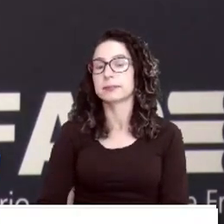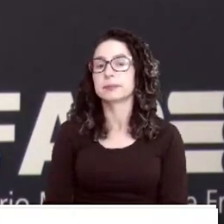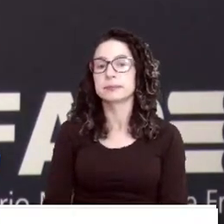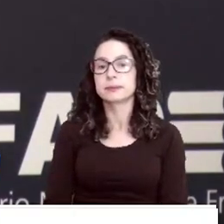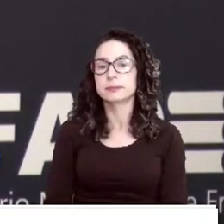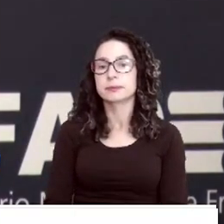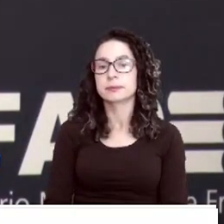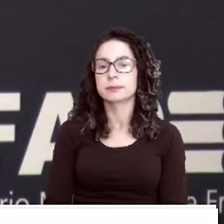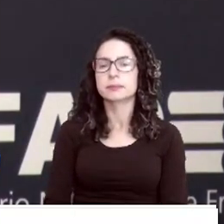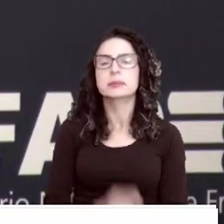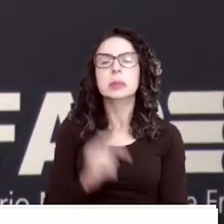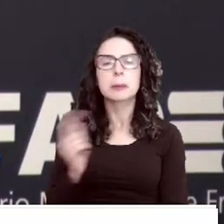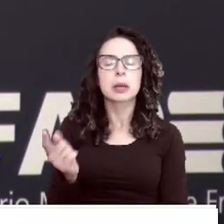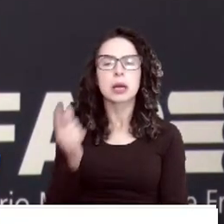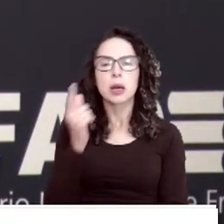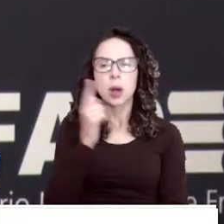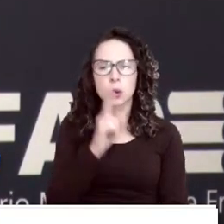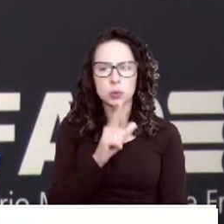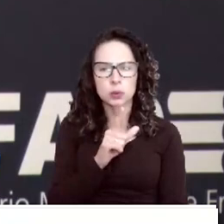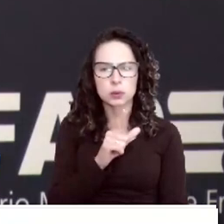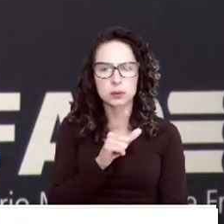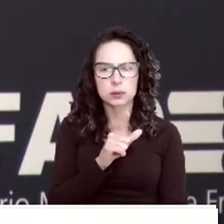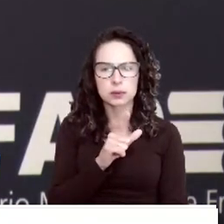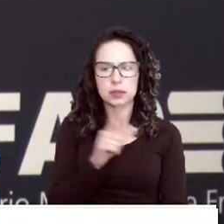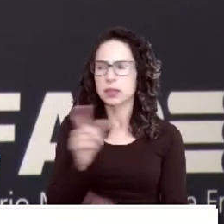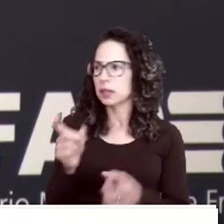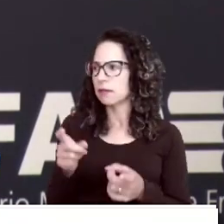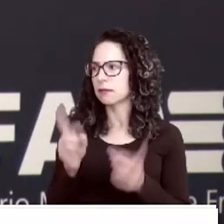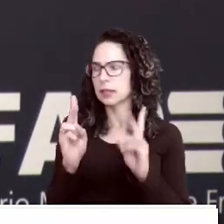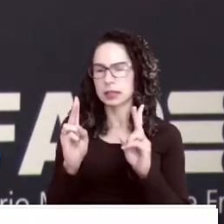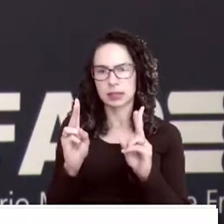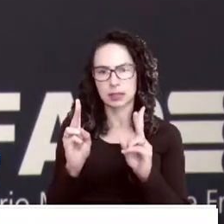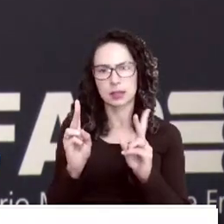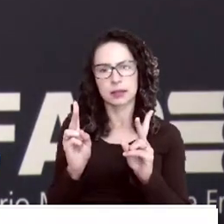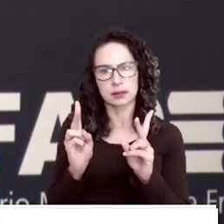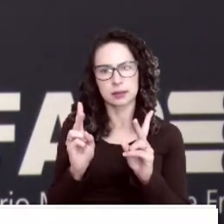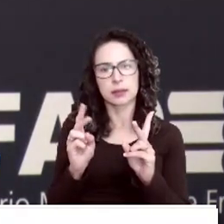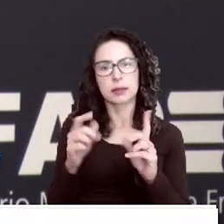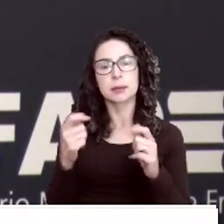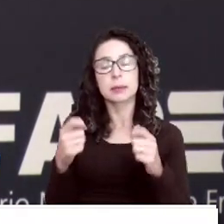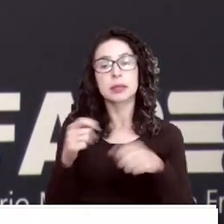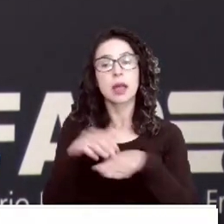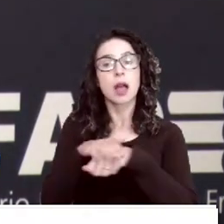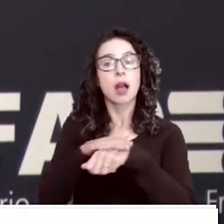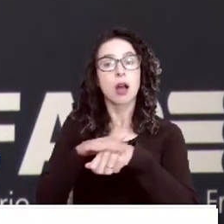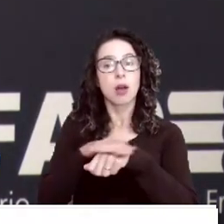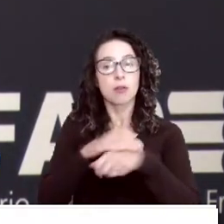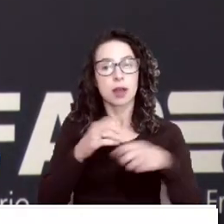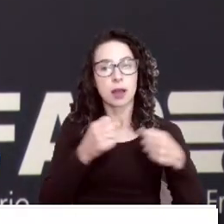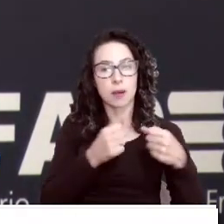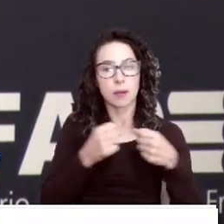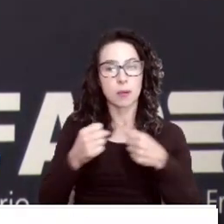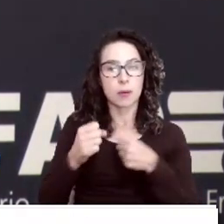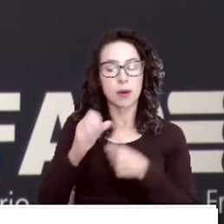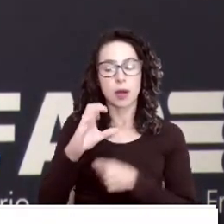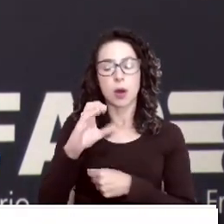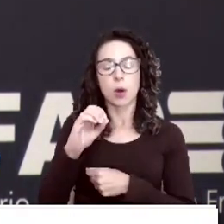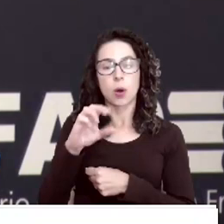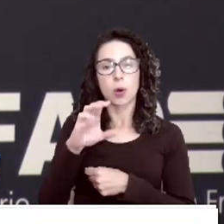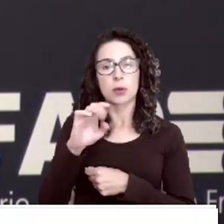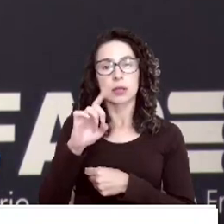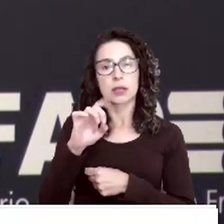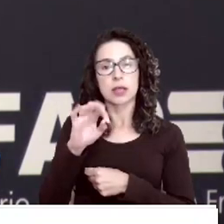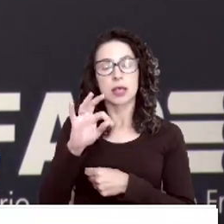Para fazer a privatização, tem que conversar com o poder concedente, tem que